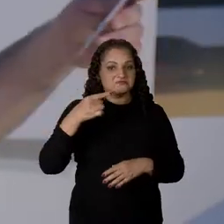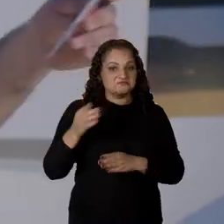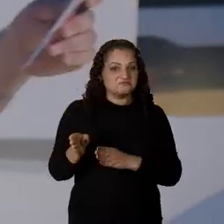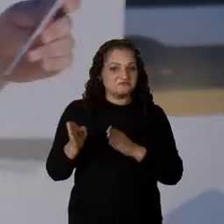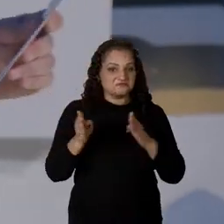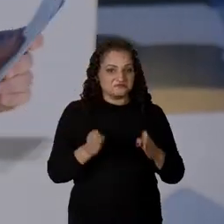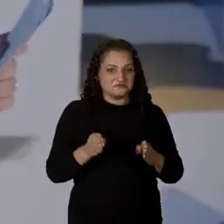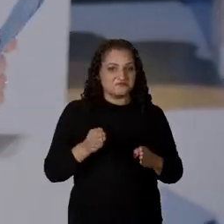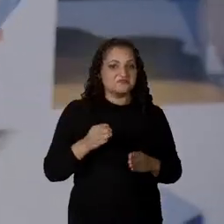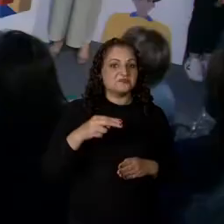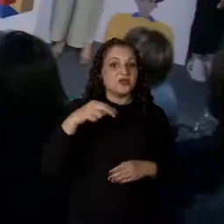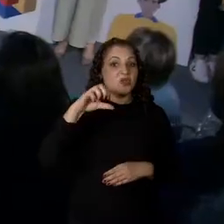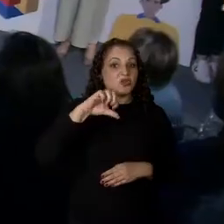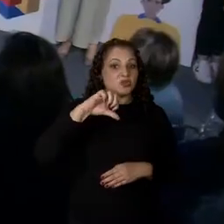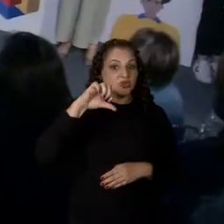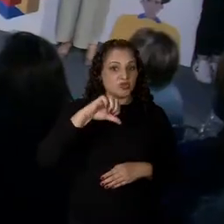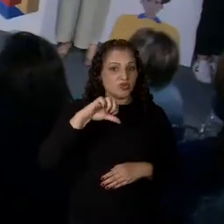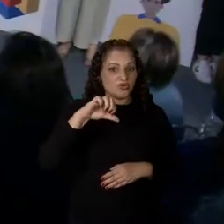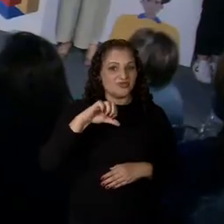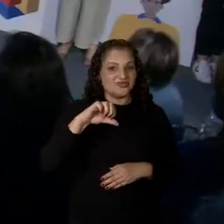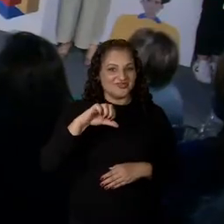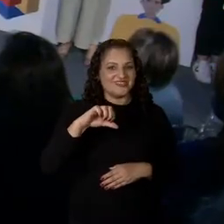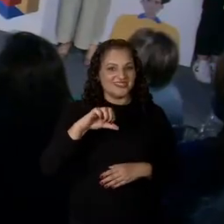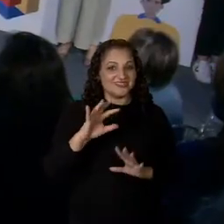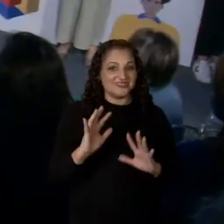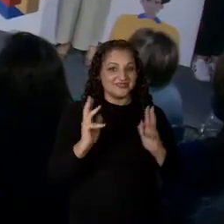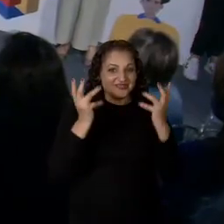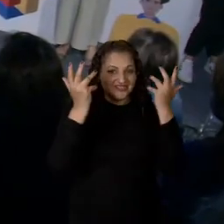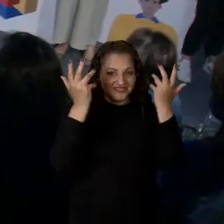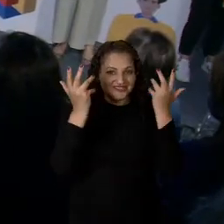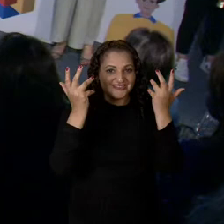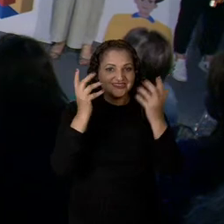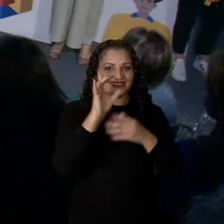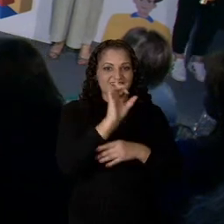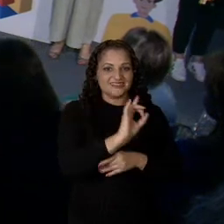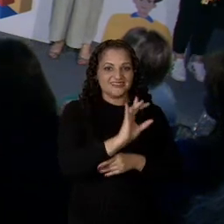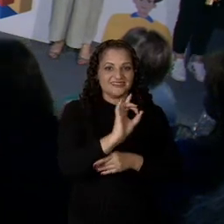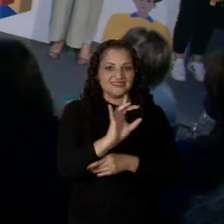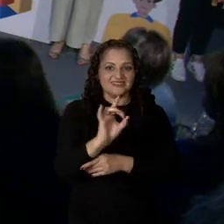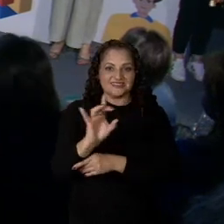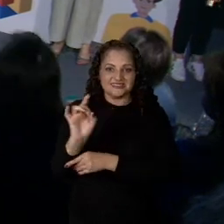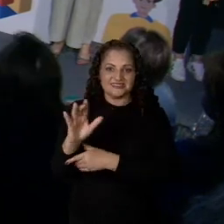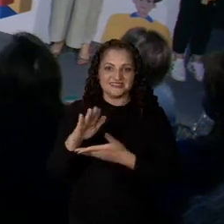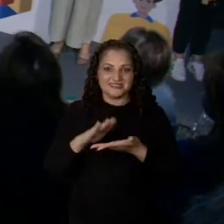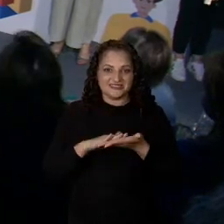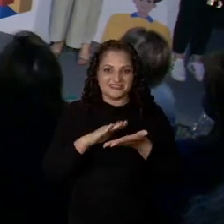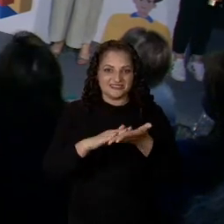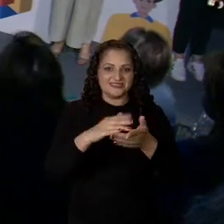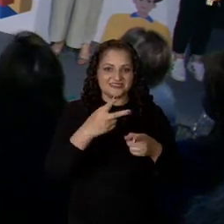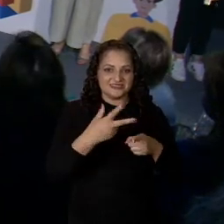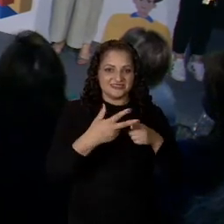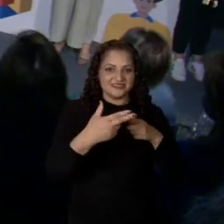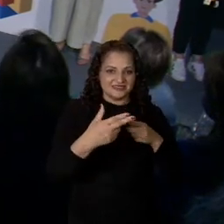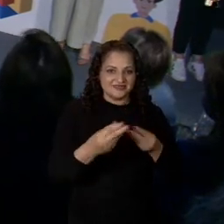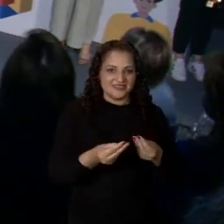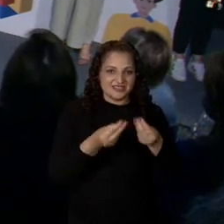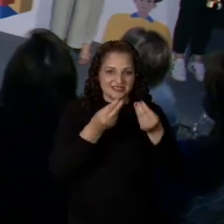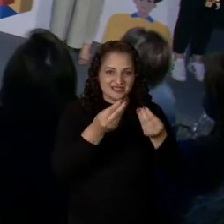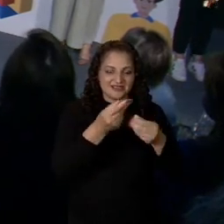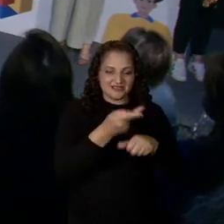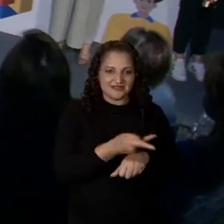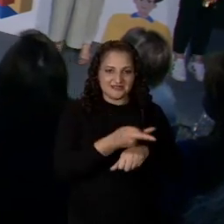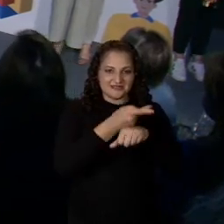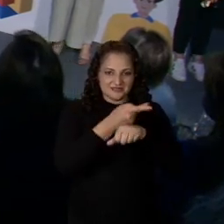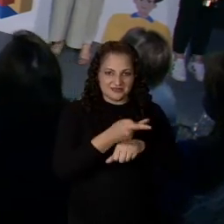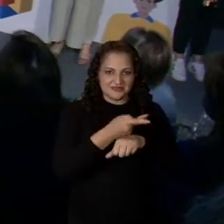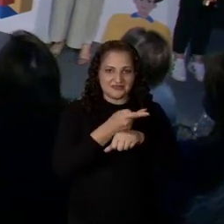Soul for Tomorrow Brasil e cada um, além do reconhecimento pela vitória, vai levar um smartphone Samsung